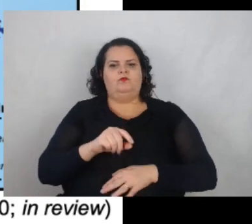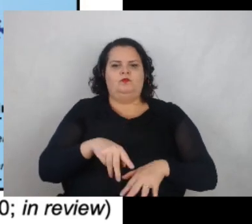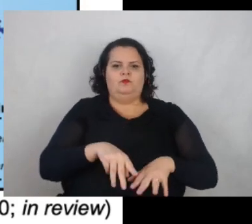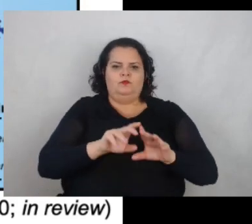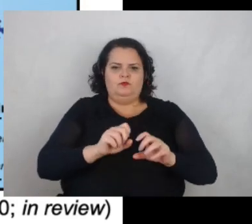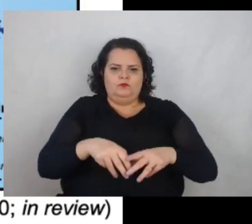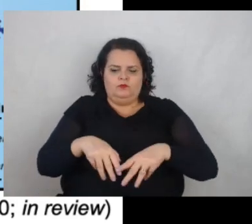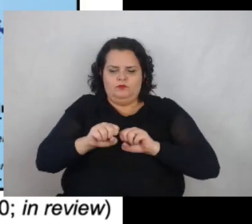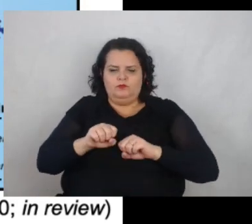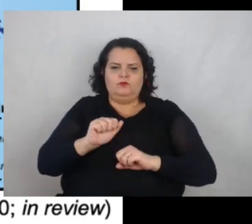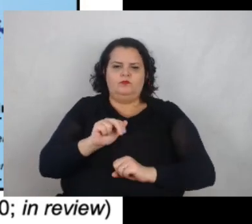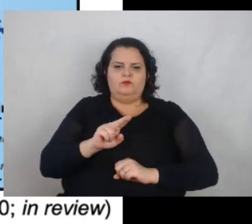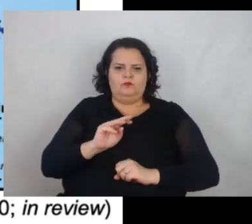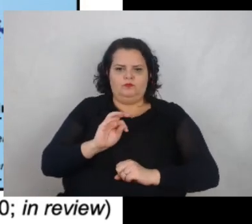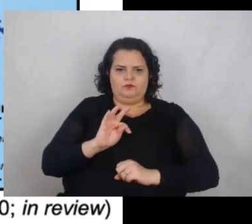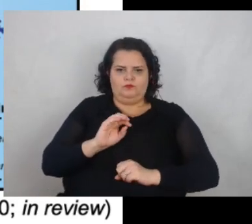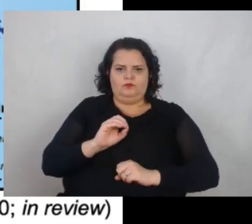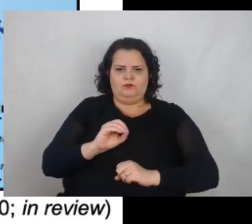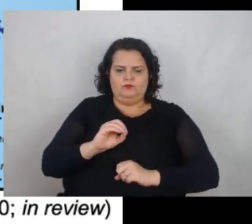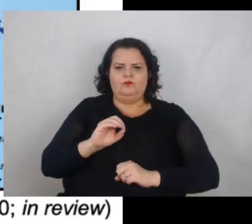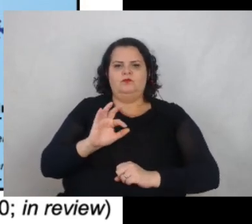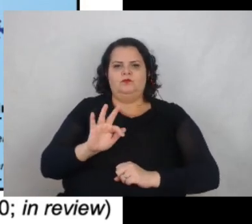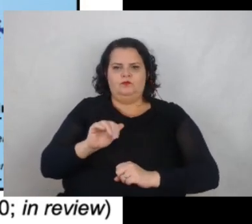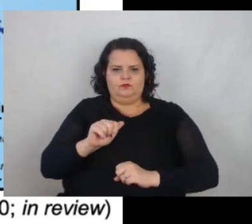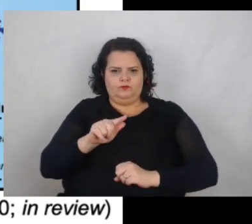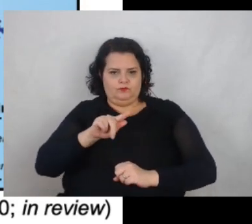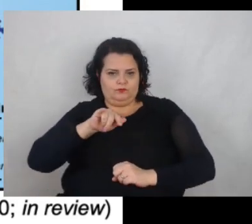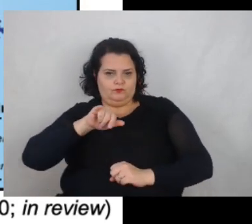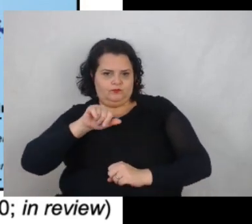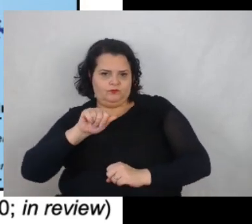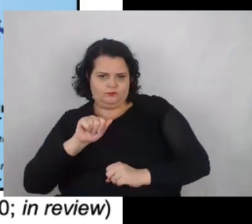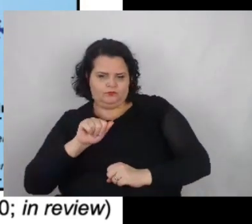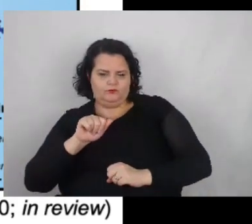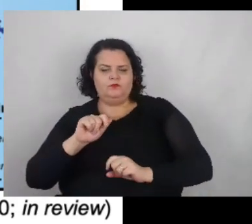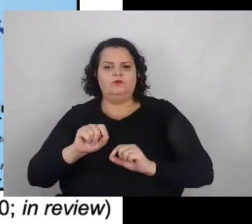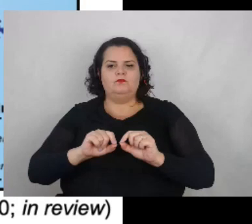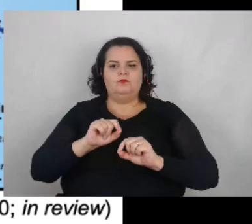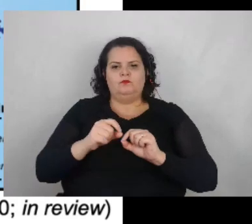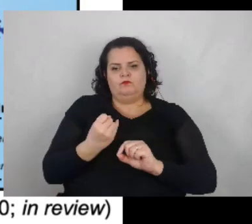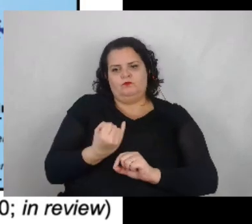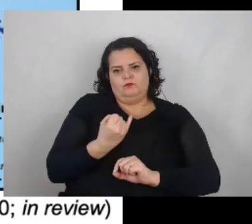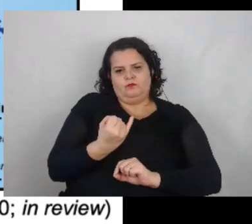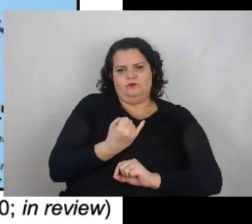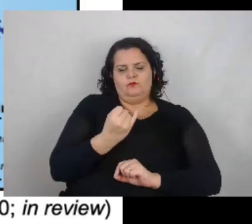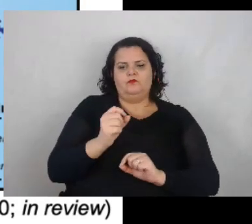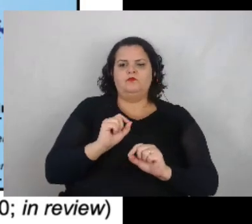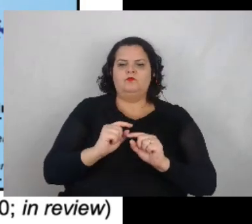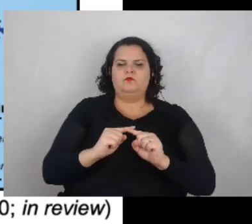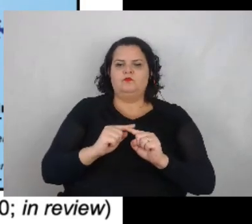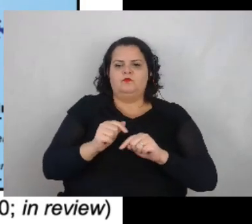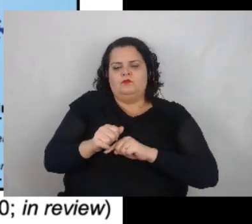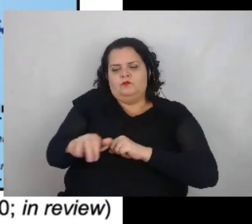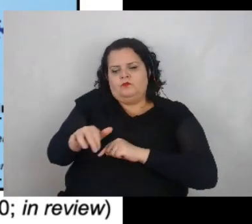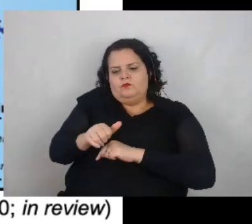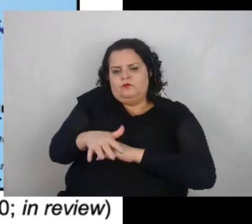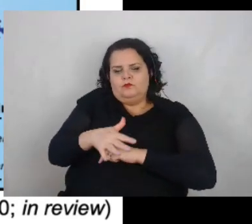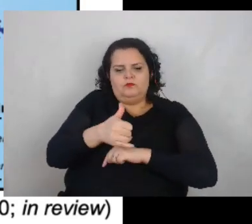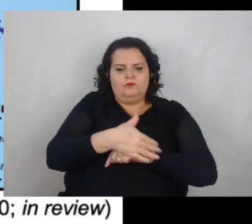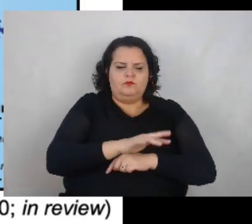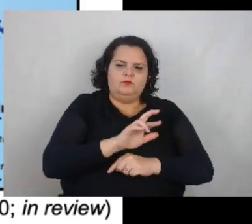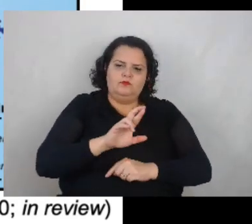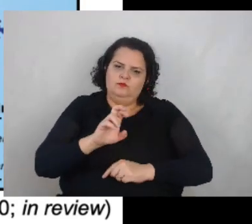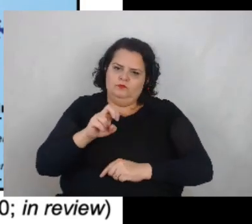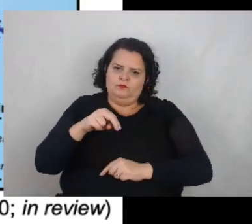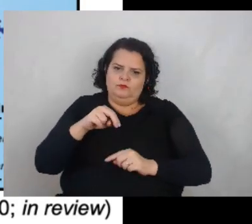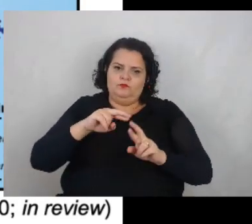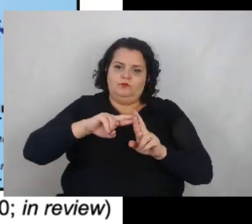fundir. Essa via da autofagia funcionante é importante para a liberação do RNA do SARS-CoV-2, que ocorre